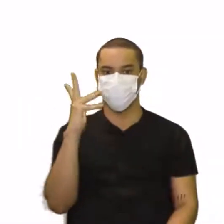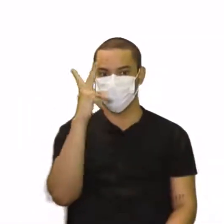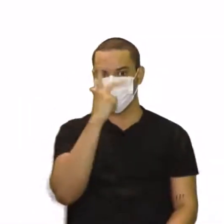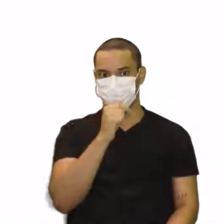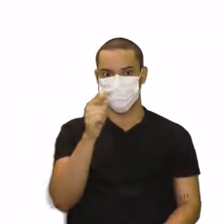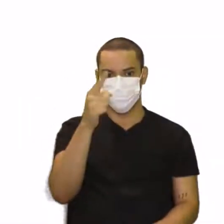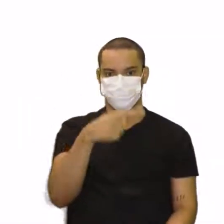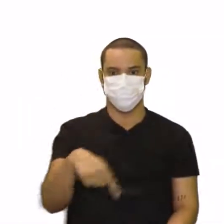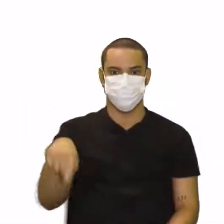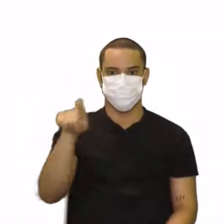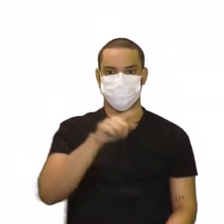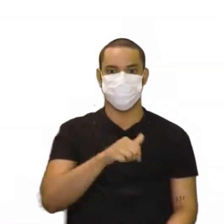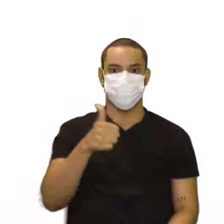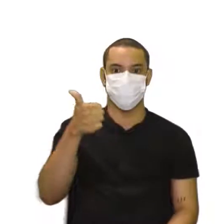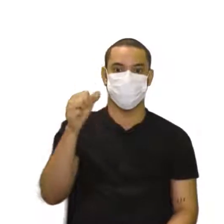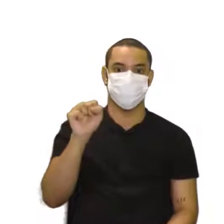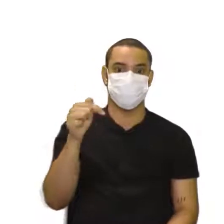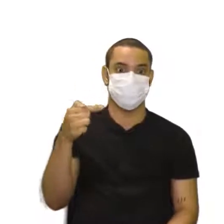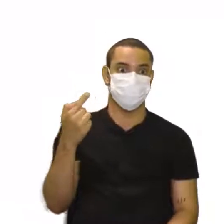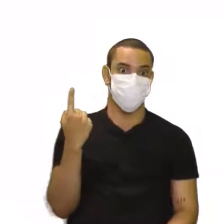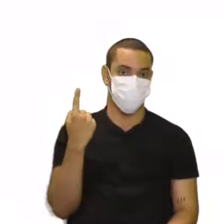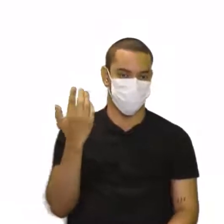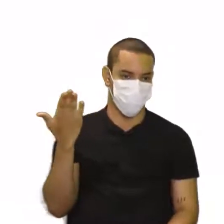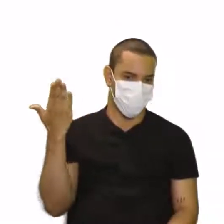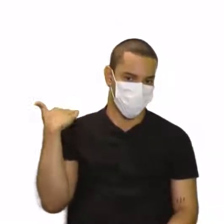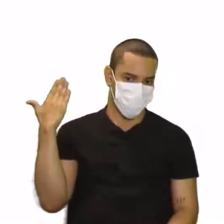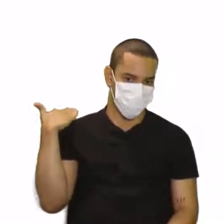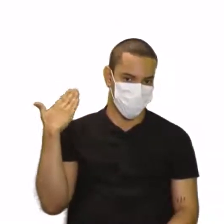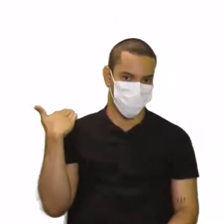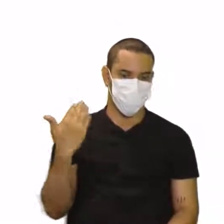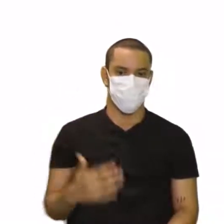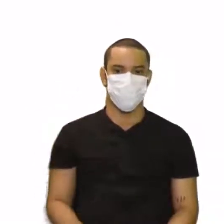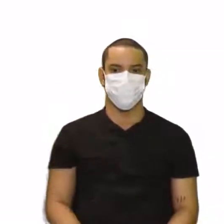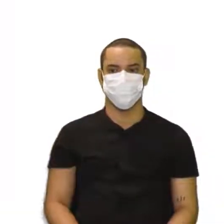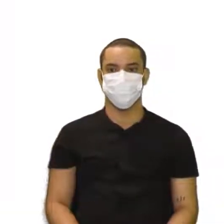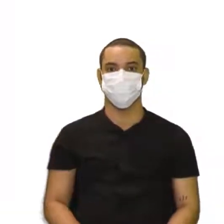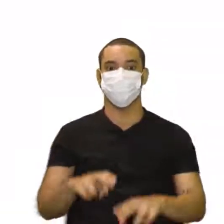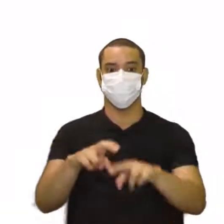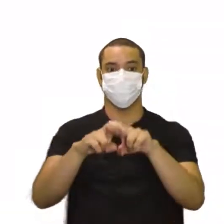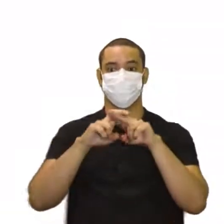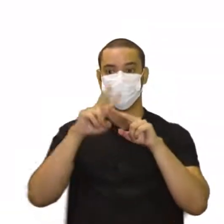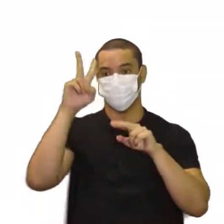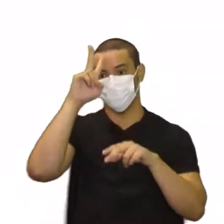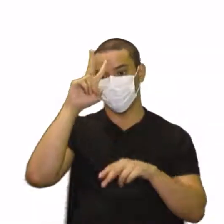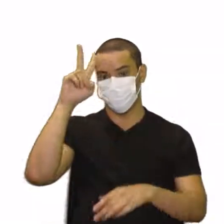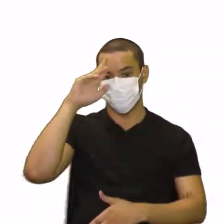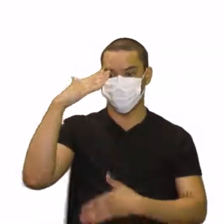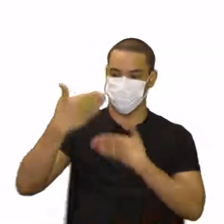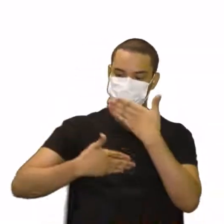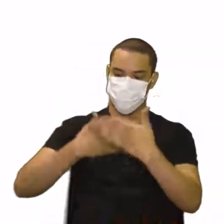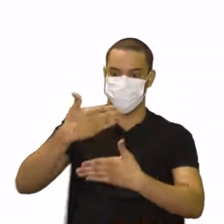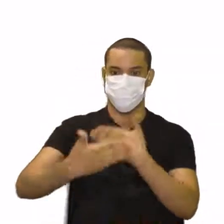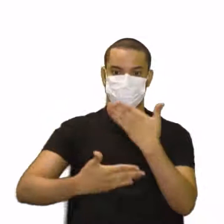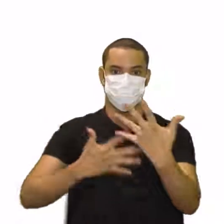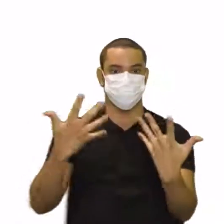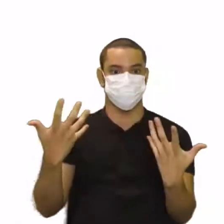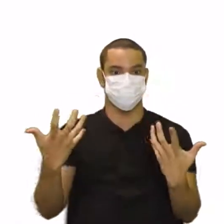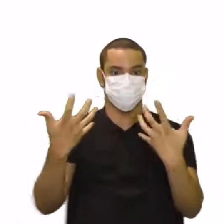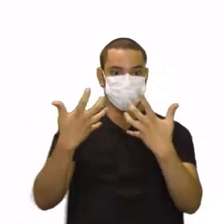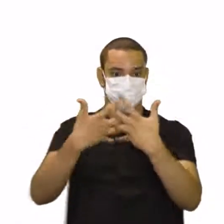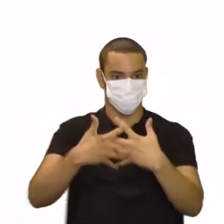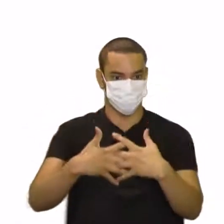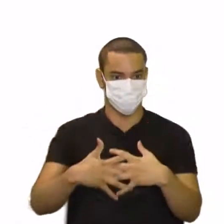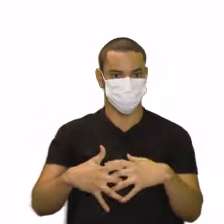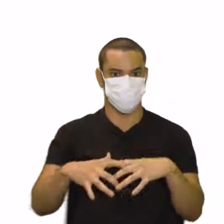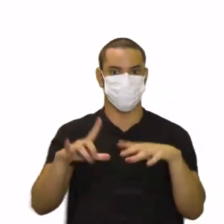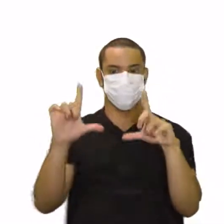de 1871, esse daí, ok? Então, ao longo da história, eles foram aperfeiçoados, né, pessoal? Até ficarem